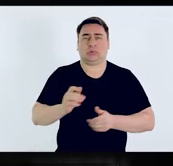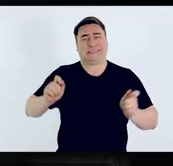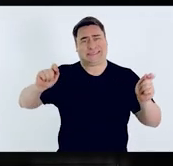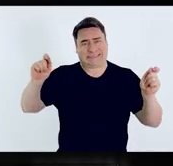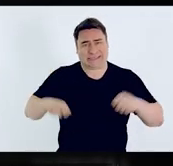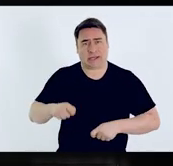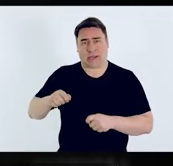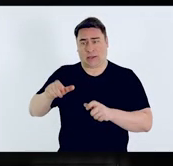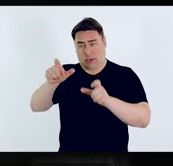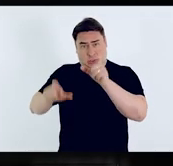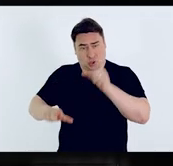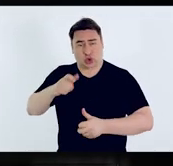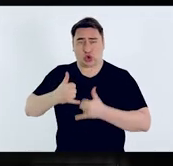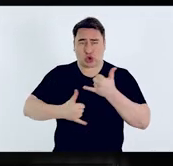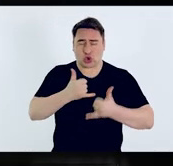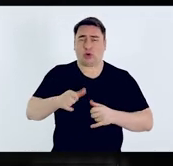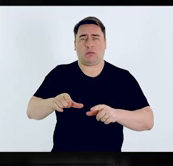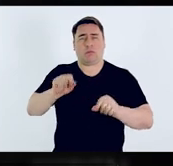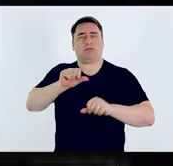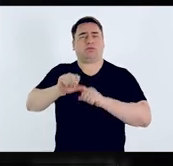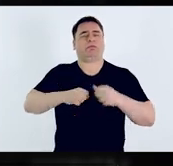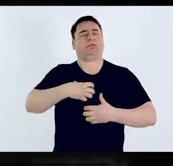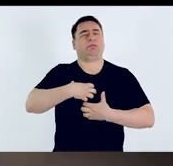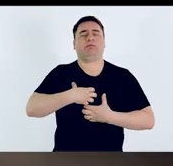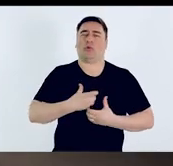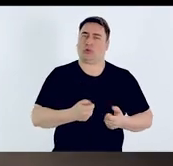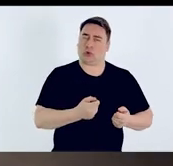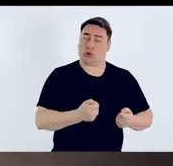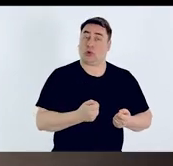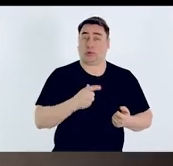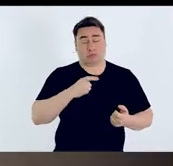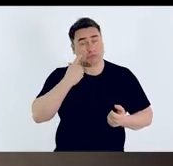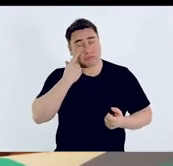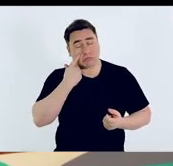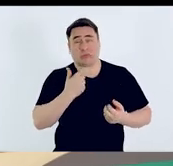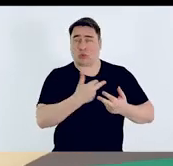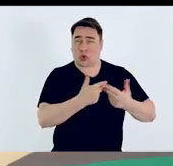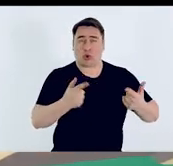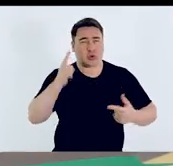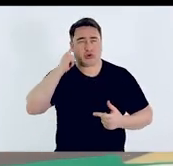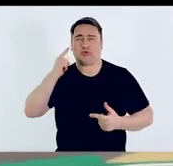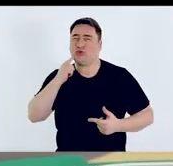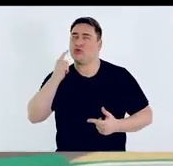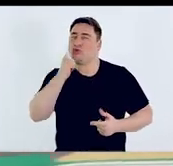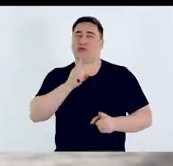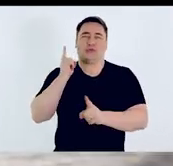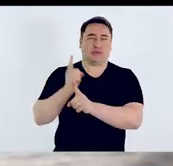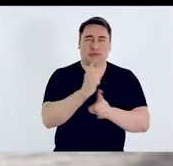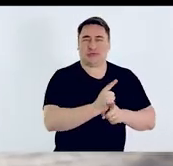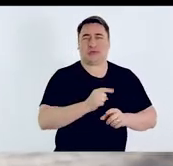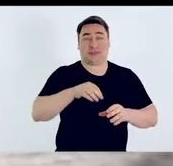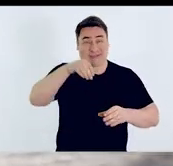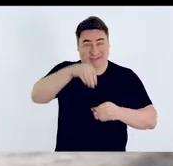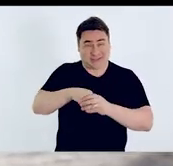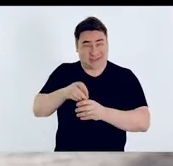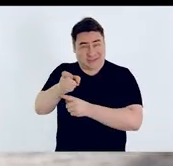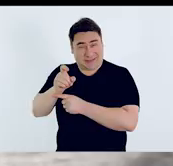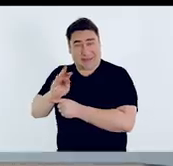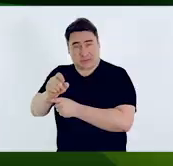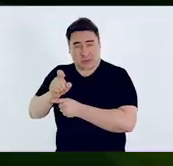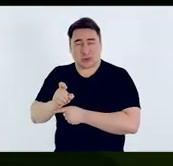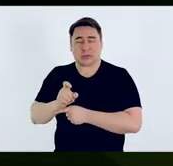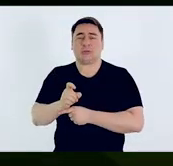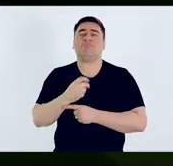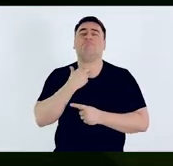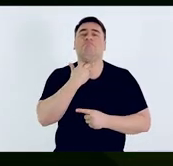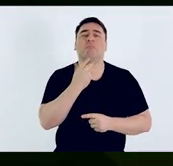para personalizar a maneira como jogam. Aqui estão alguns dos recursos que você pode encontrar no ecossistema Xbox para jogadores sumos.